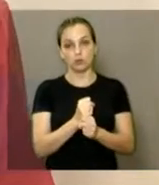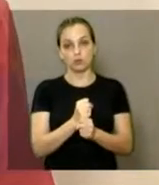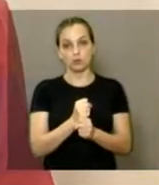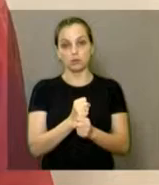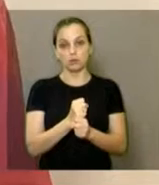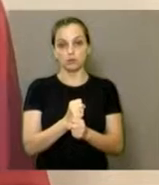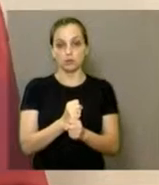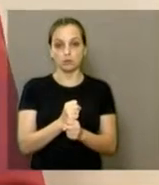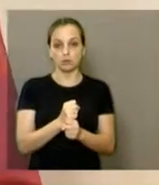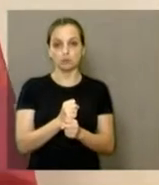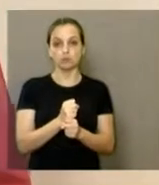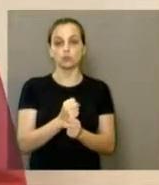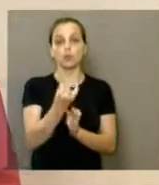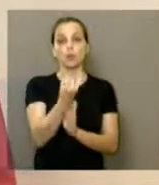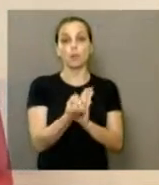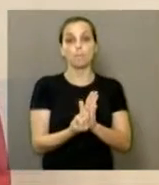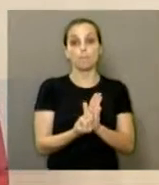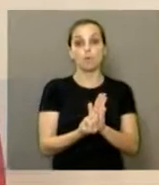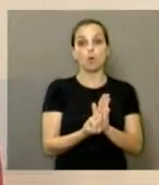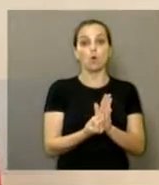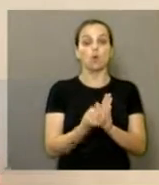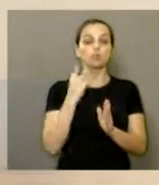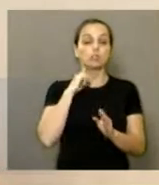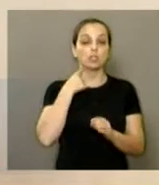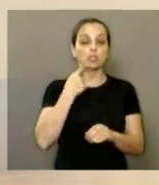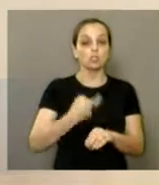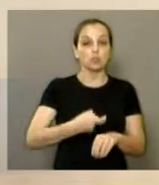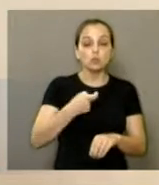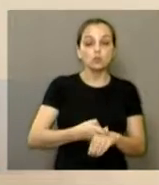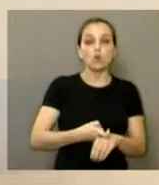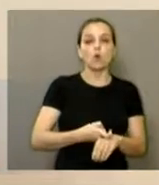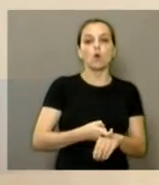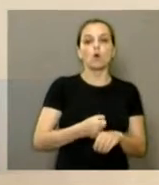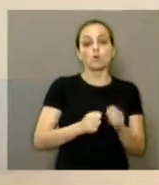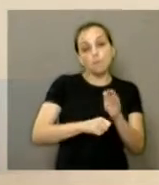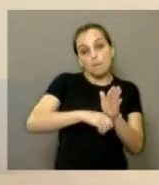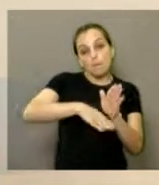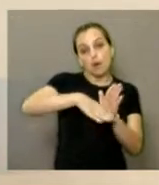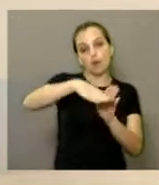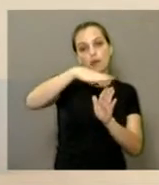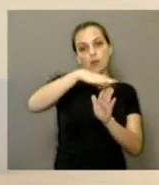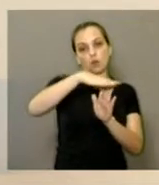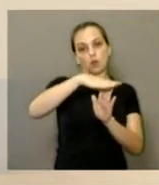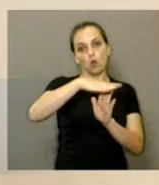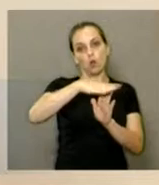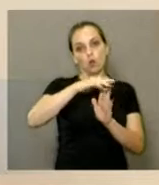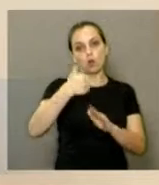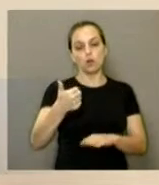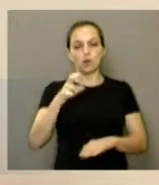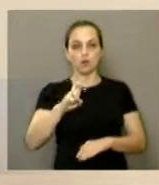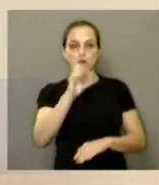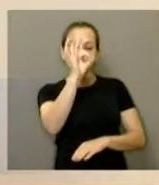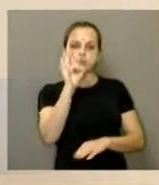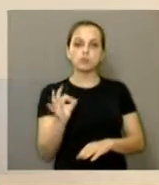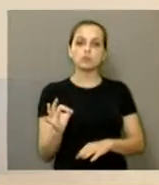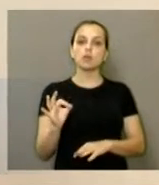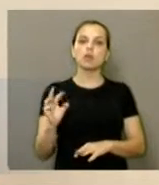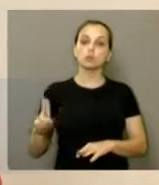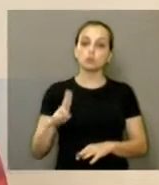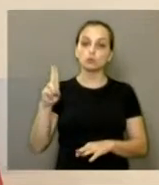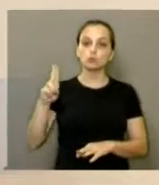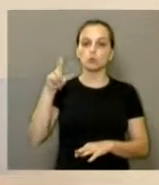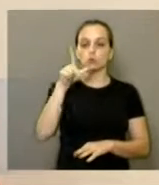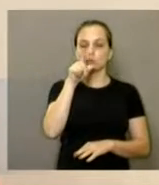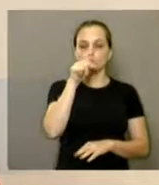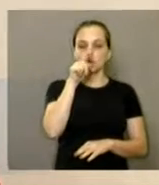a taxa de resíduo sólido fosse maior do que 15% do consumo